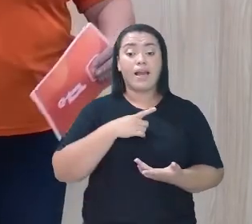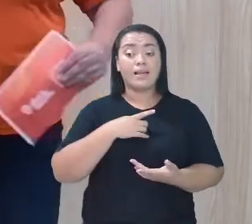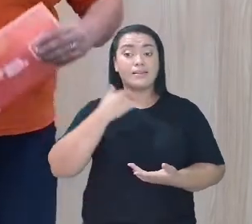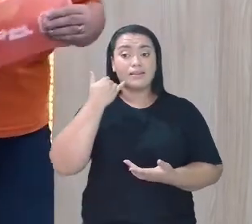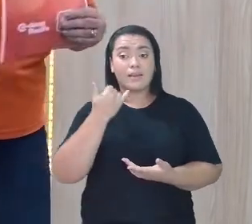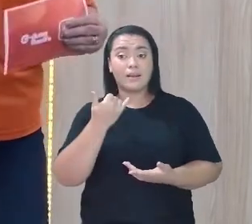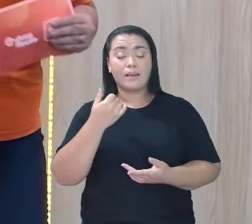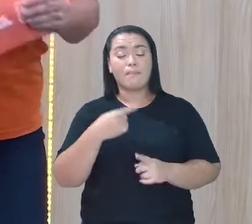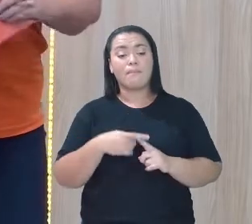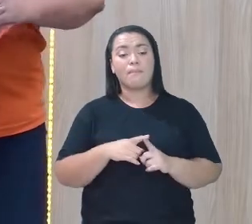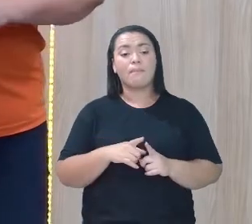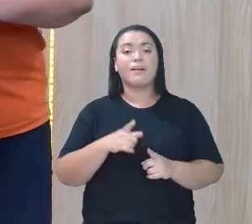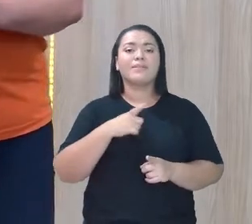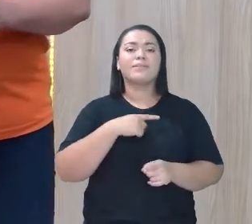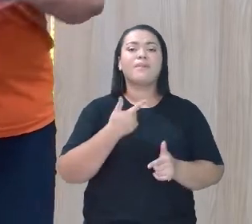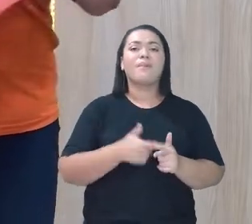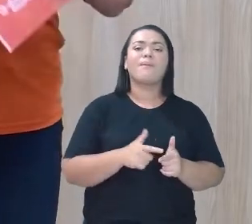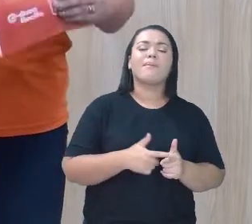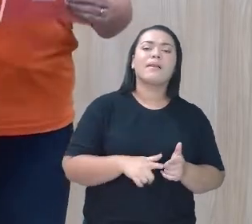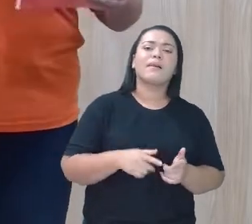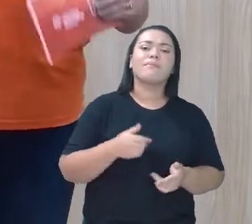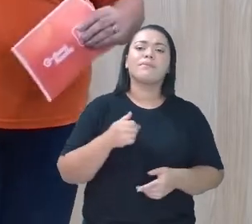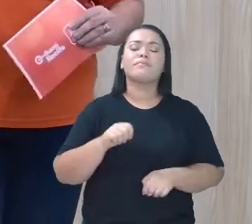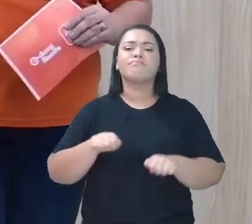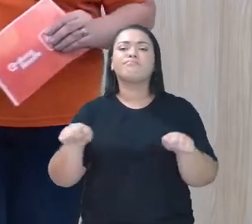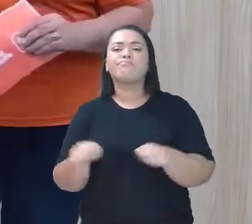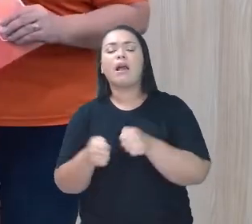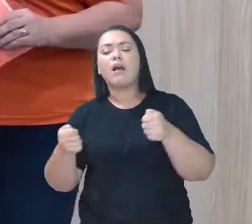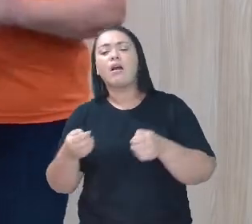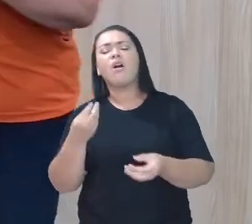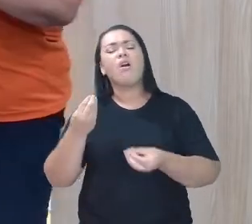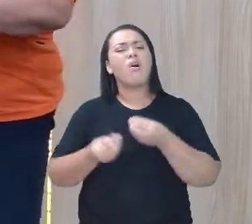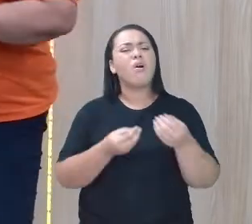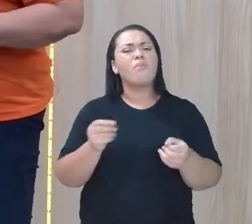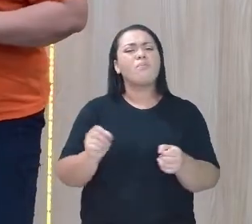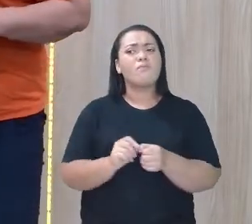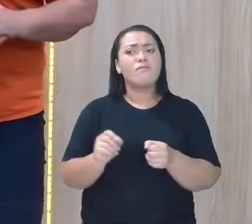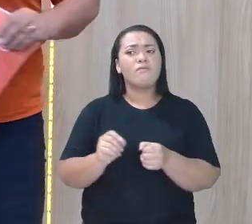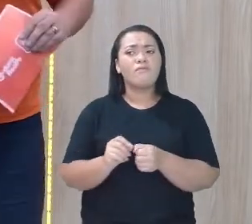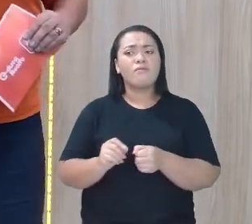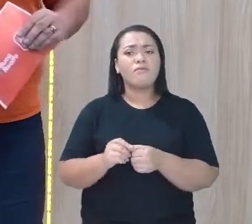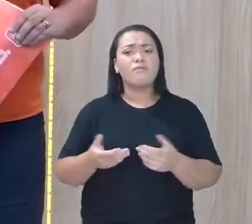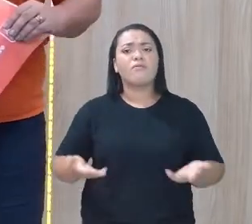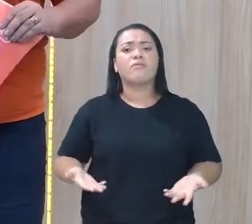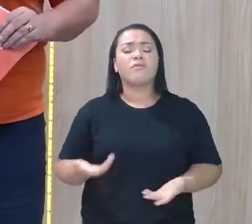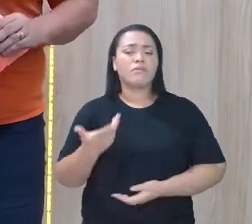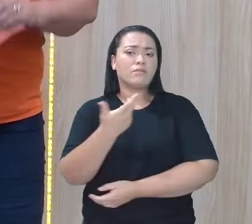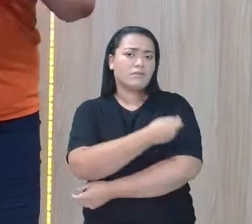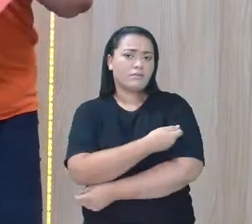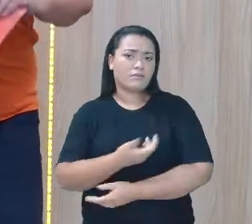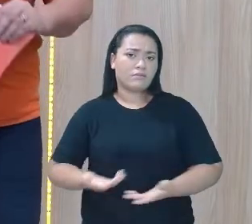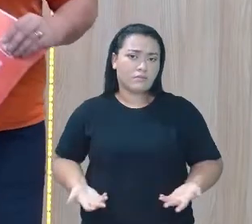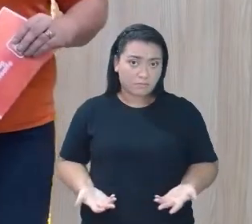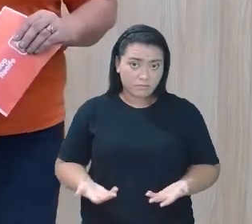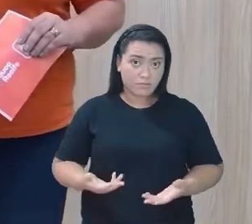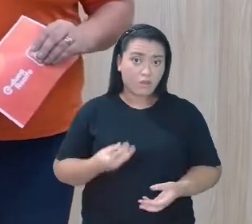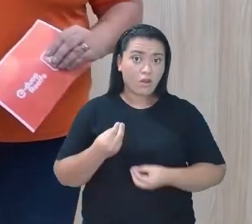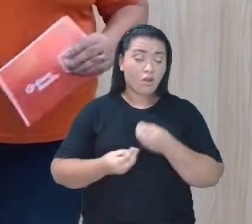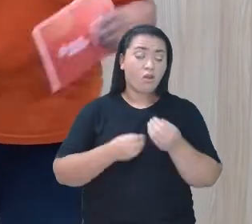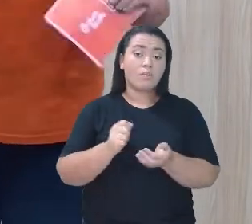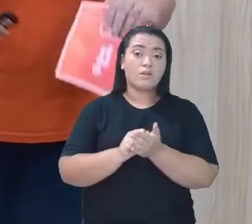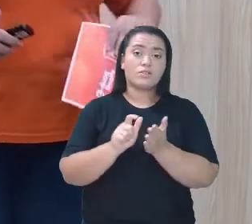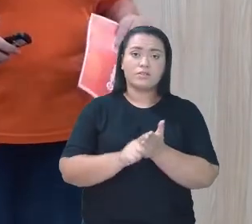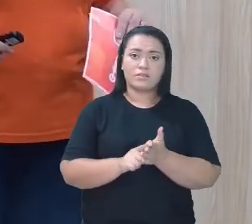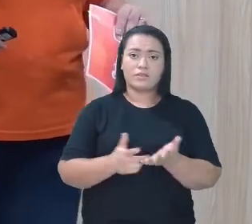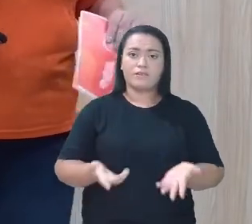celular, mas está com problema, quebrou. E agora, como fazer aí essa vacina? Como é que a gente vai